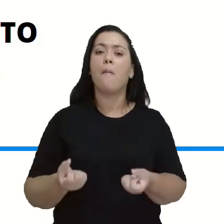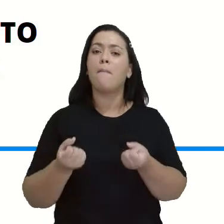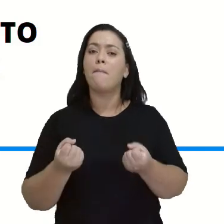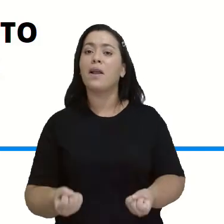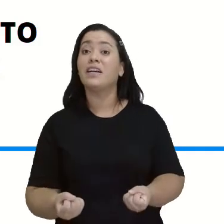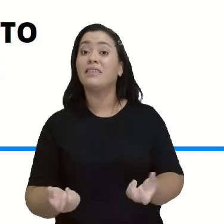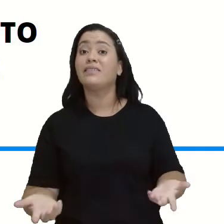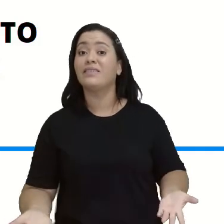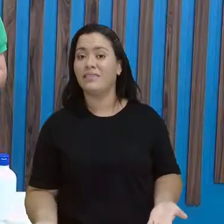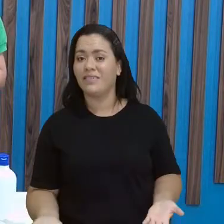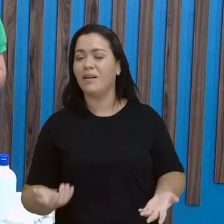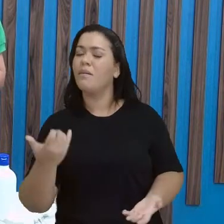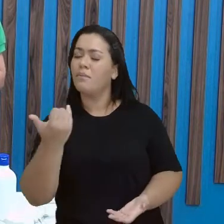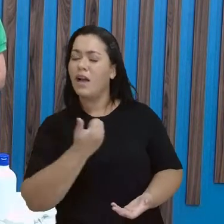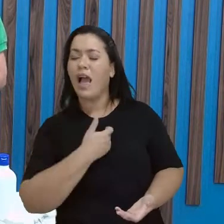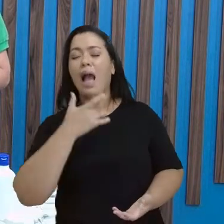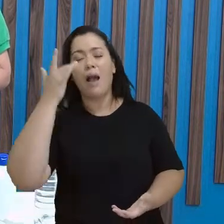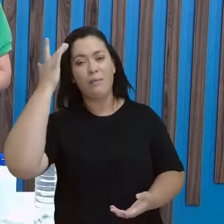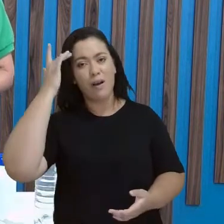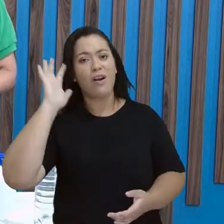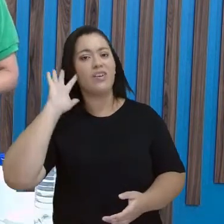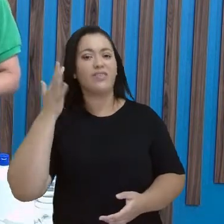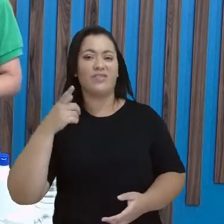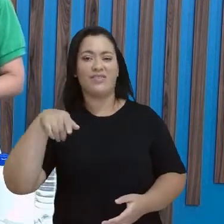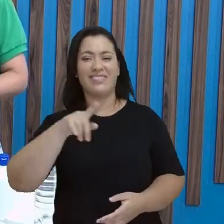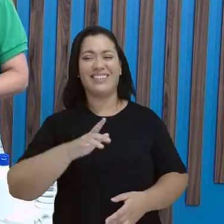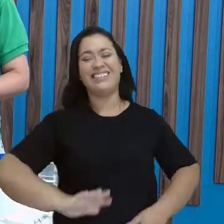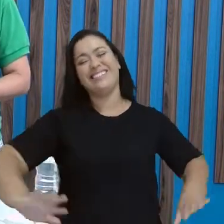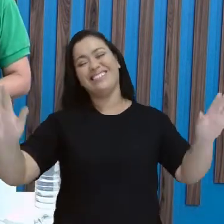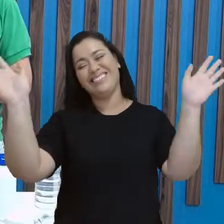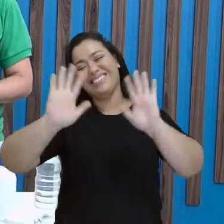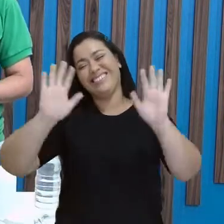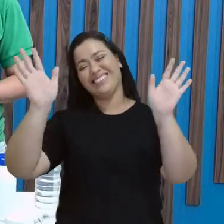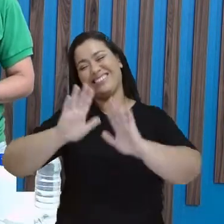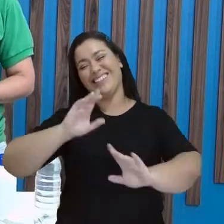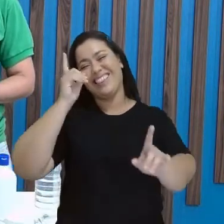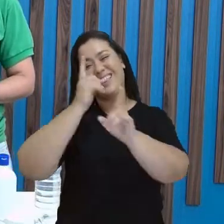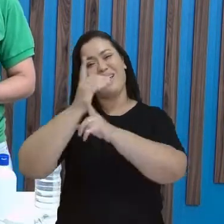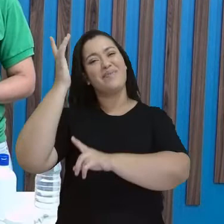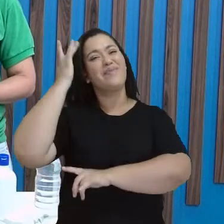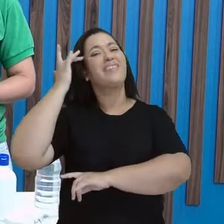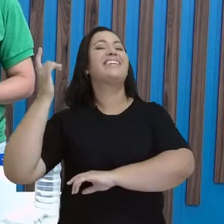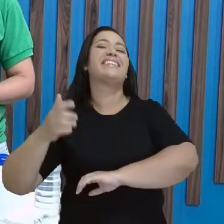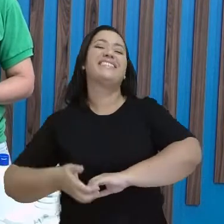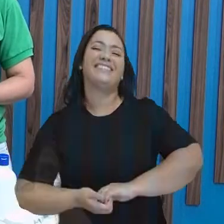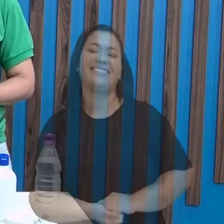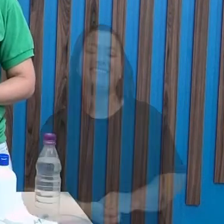resolver junto com vocês. Tchau, tchau e até amanhã!